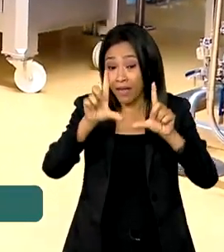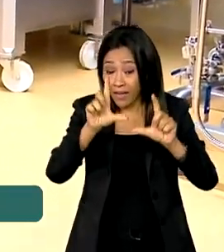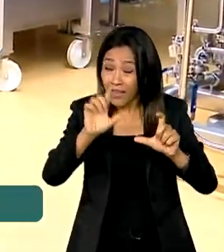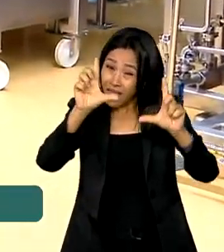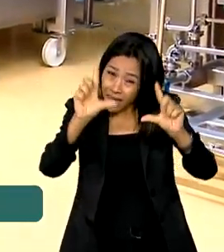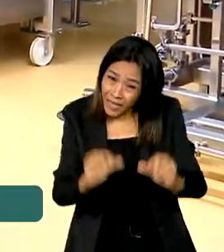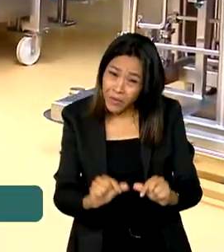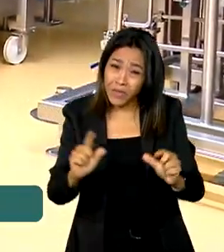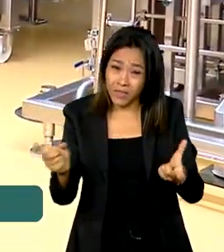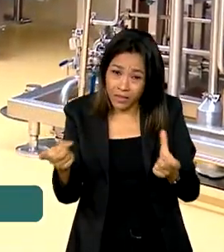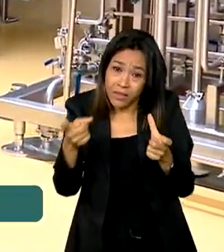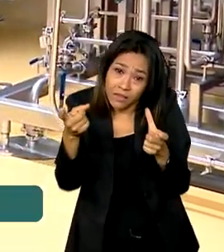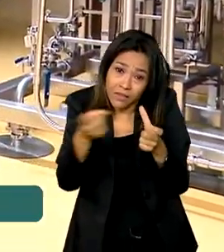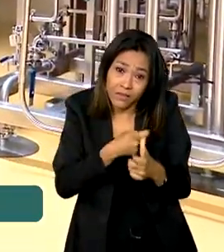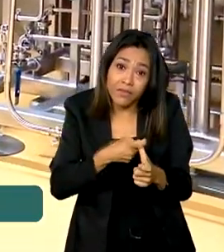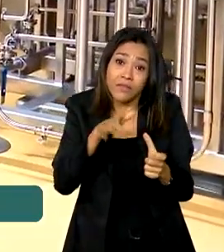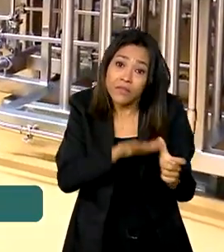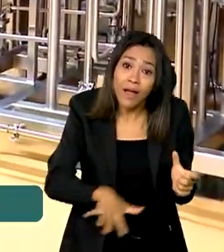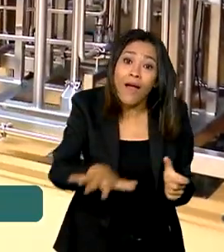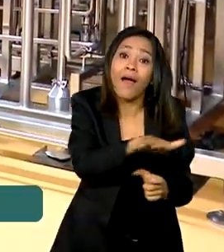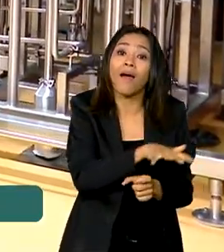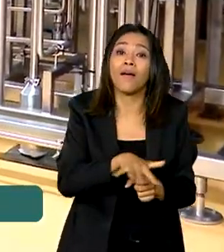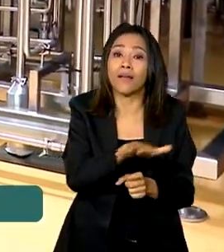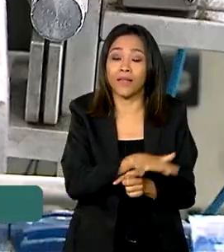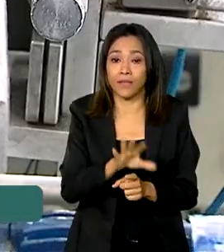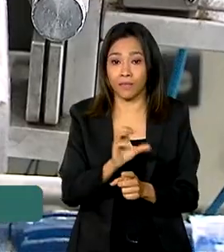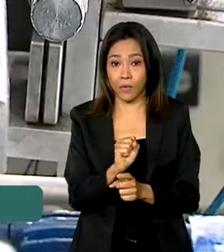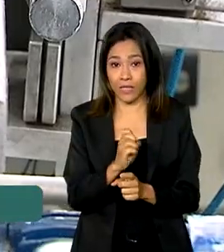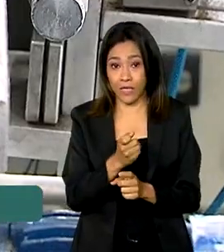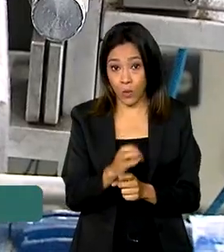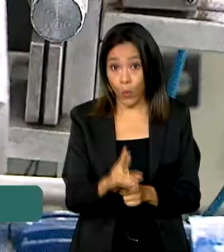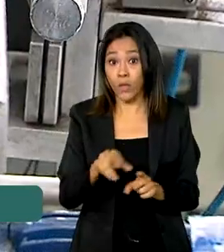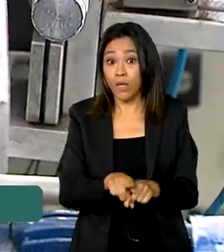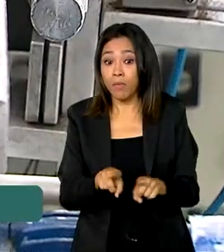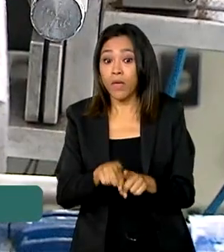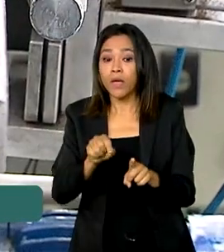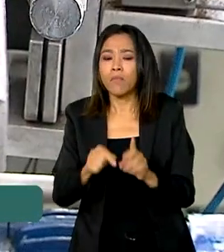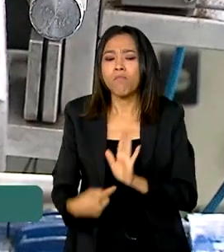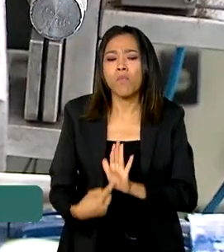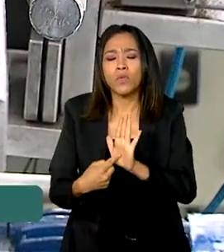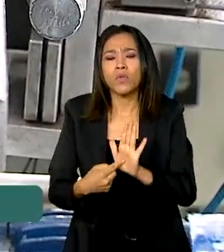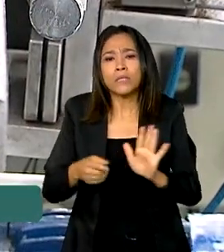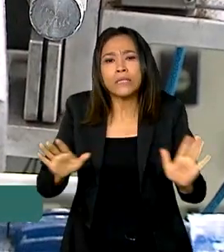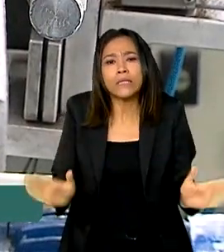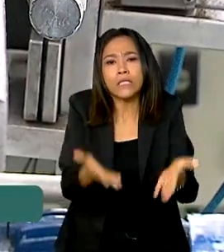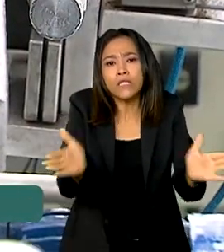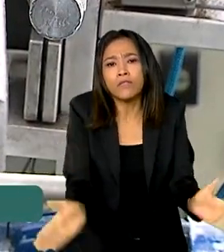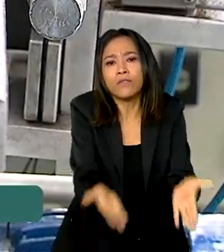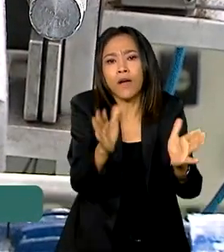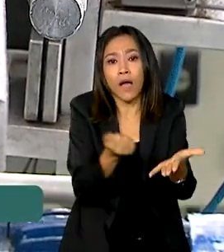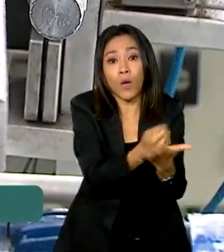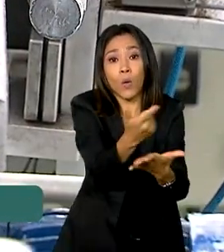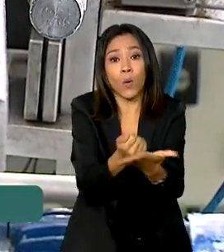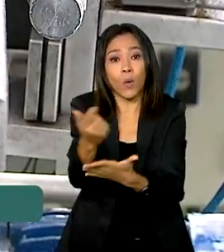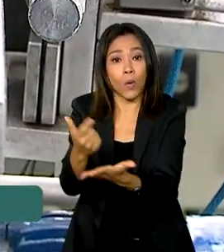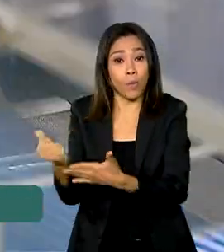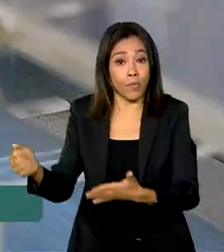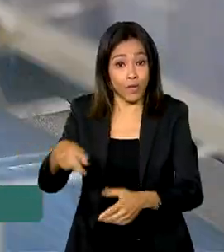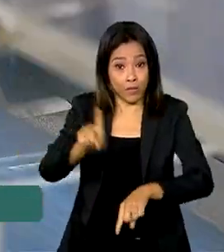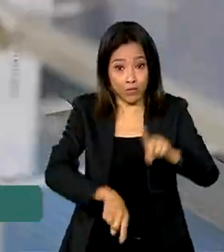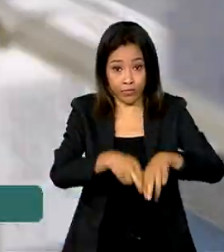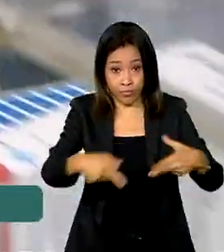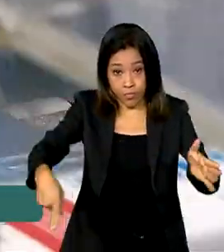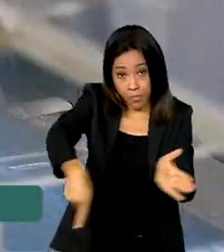setor. Além disso, o governo anunciou uma margem de preferência para incentivar a compra de produtos nacionais pelo SUS, com